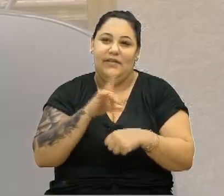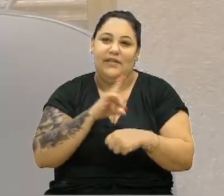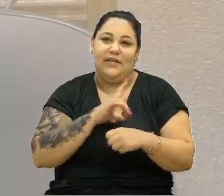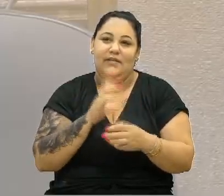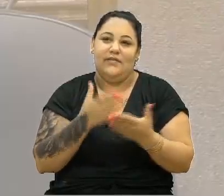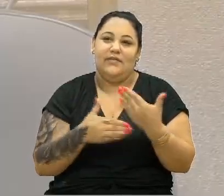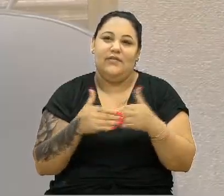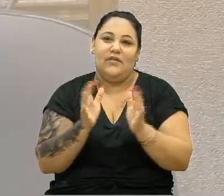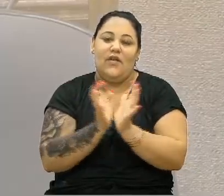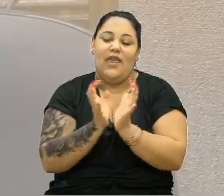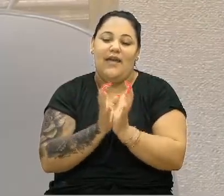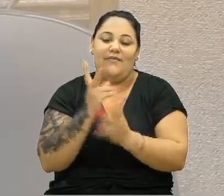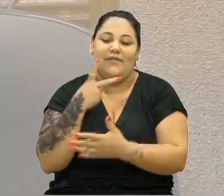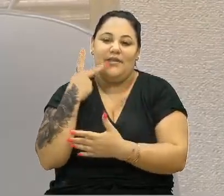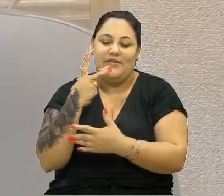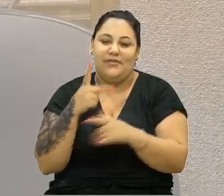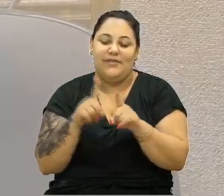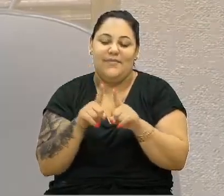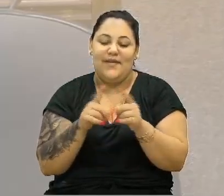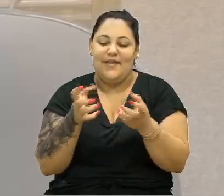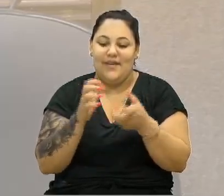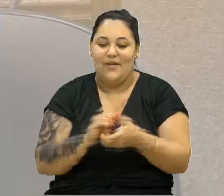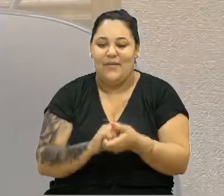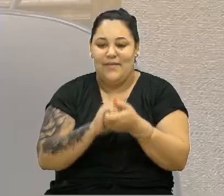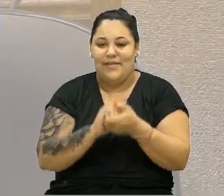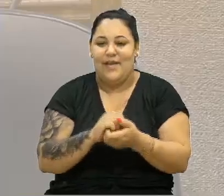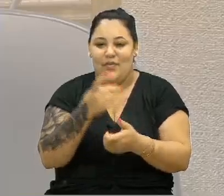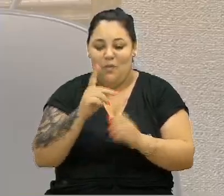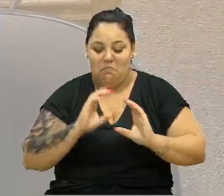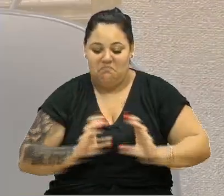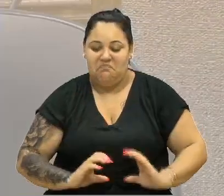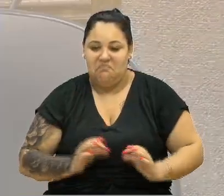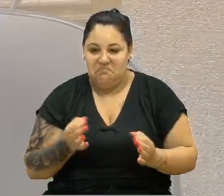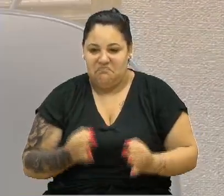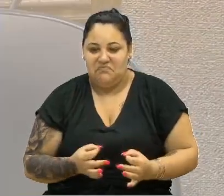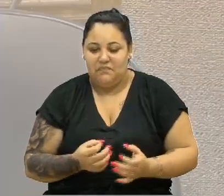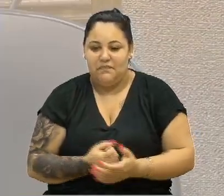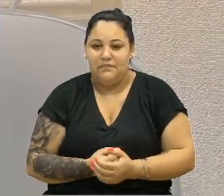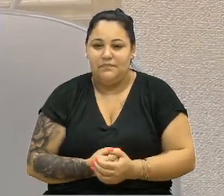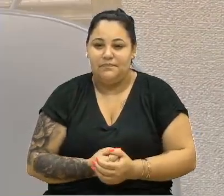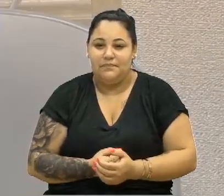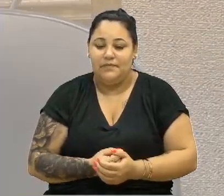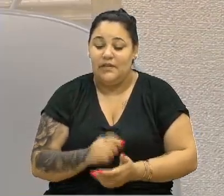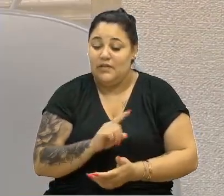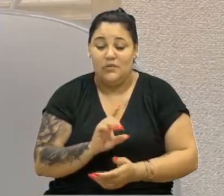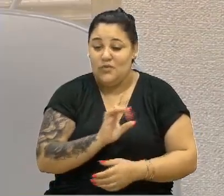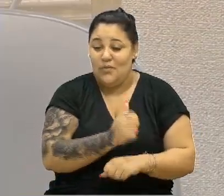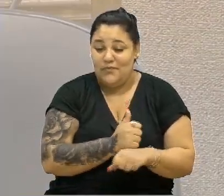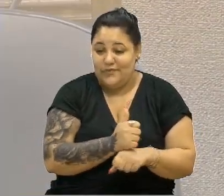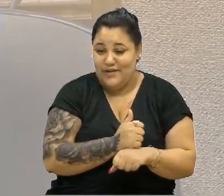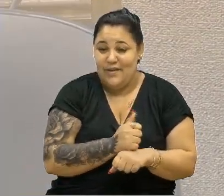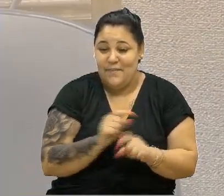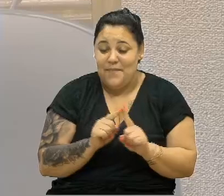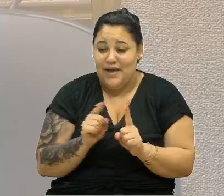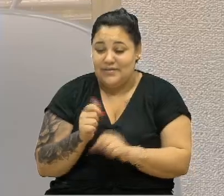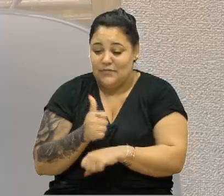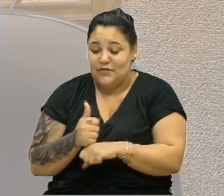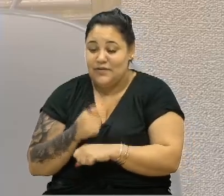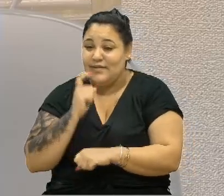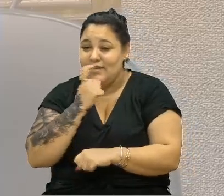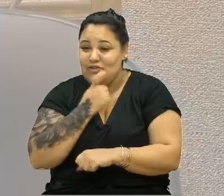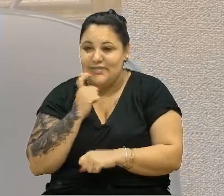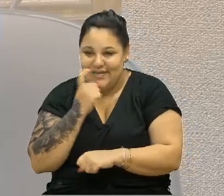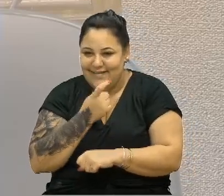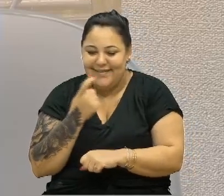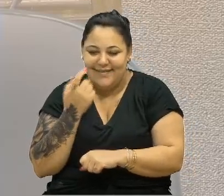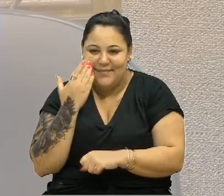colegas vereadores também. Mas queria lhe cumprimentar pela sua postura, né, não somente como profissional, como dentista, mas como